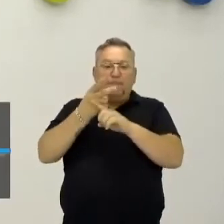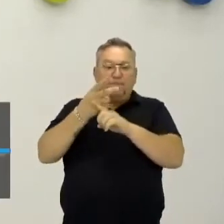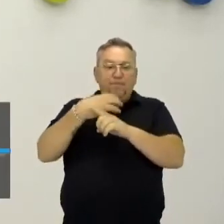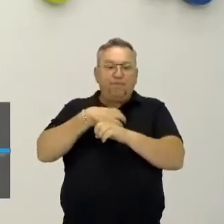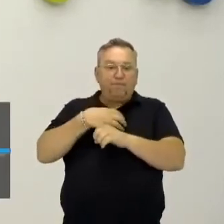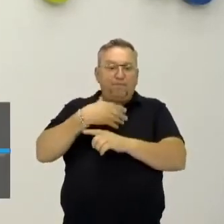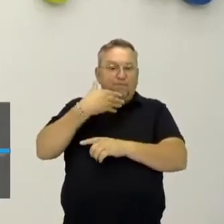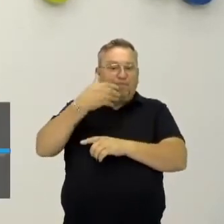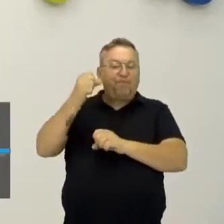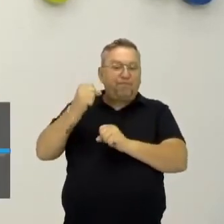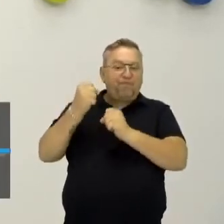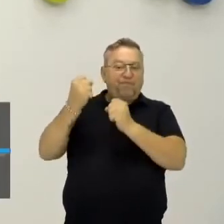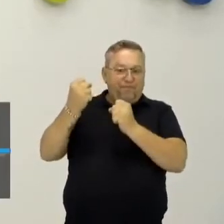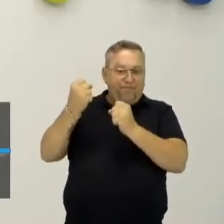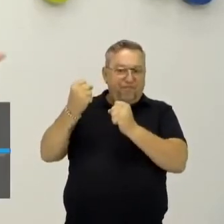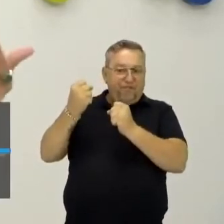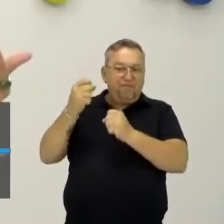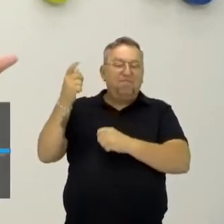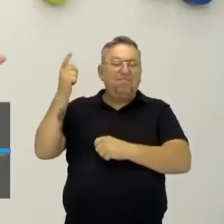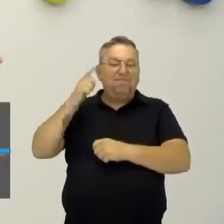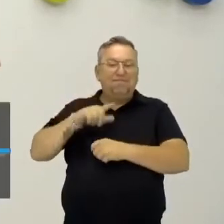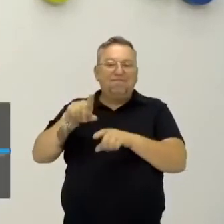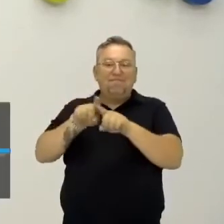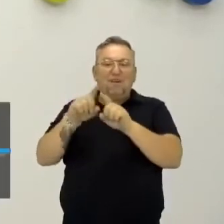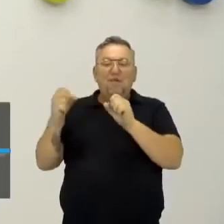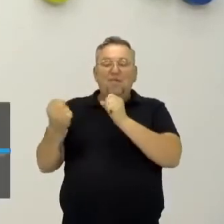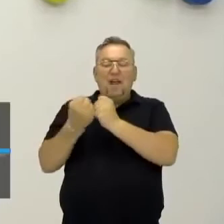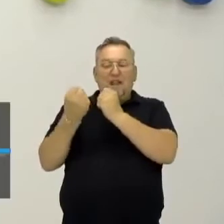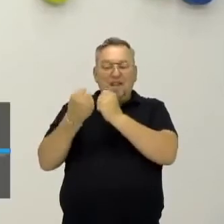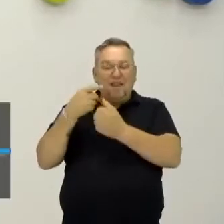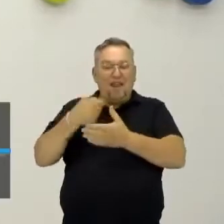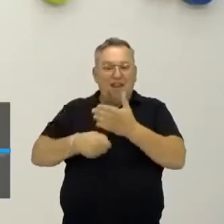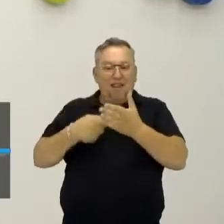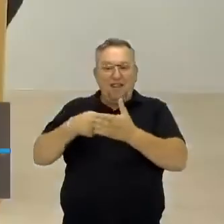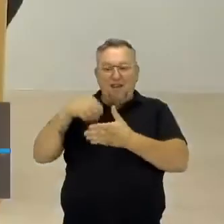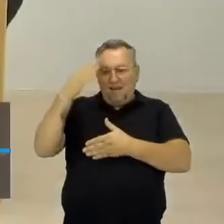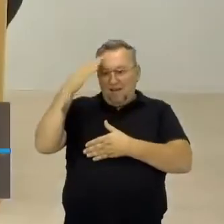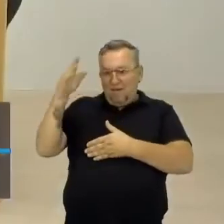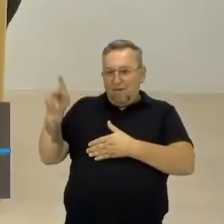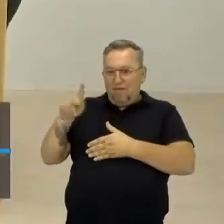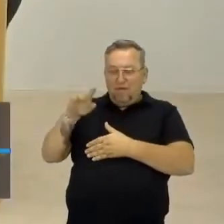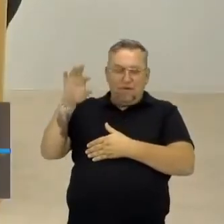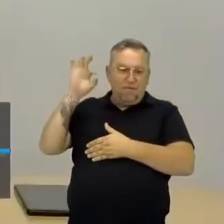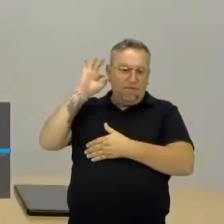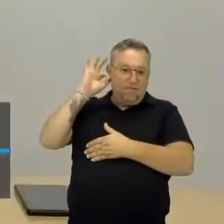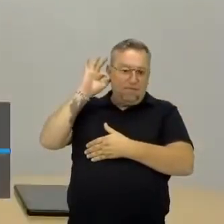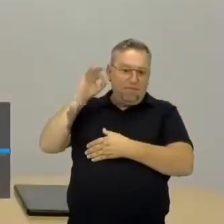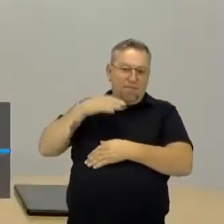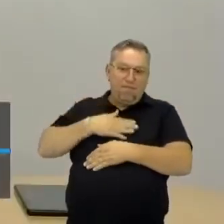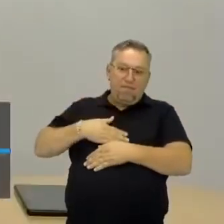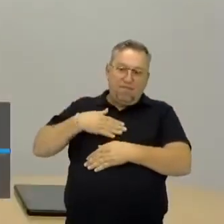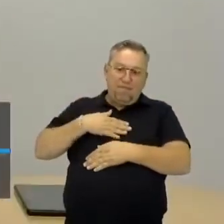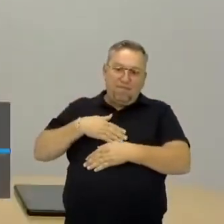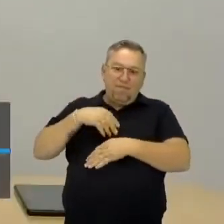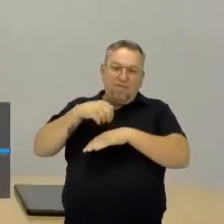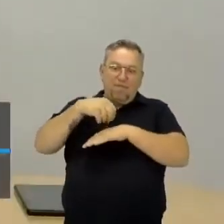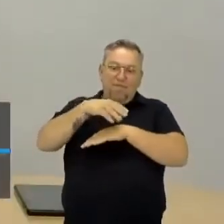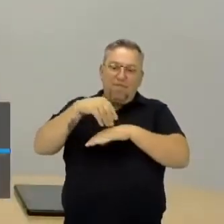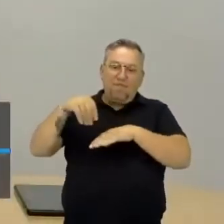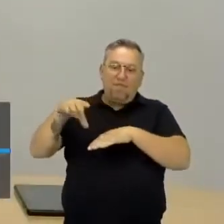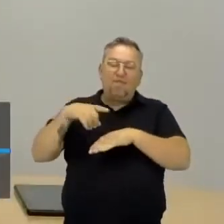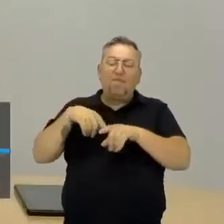são resistência, foram resistência. Então, nós somos também resistência. Quero agradecer ao professor Anderson. Um imenso prazer compartilhar esse momento e